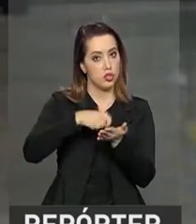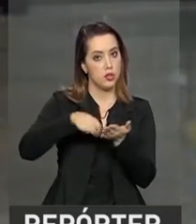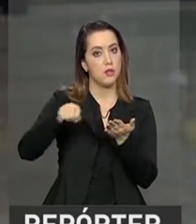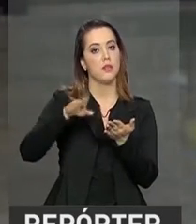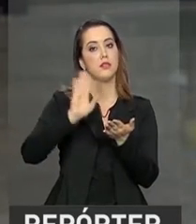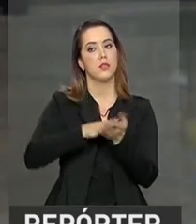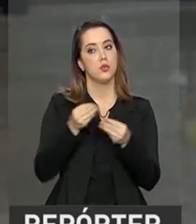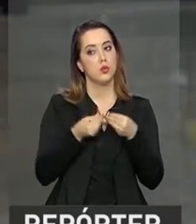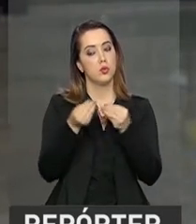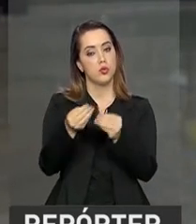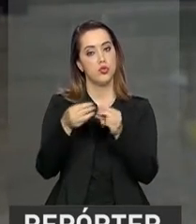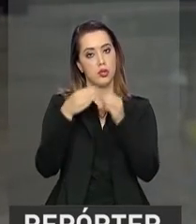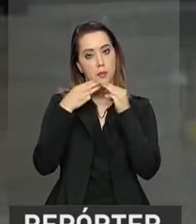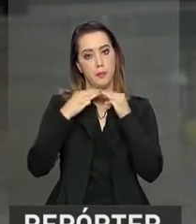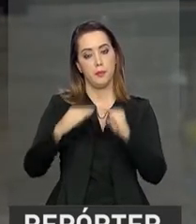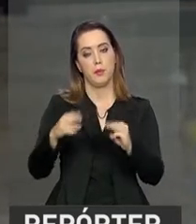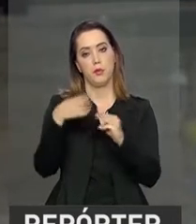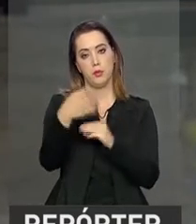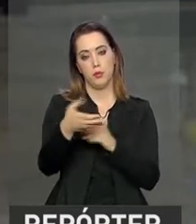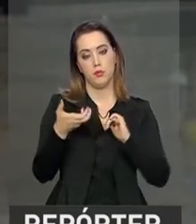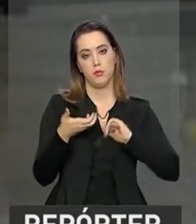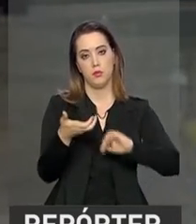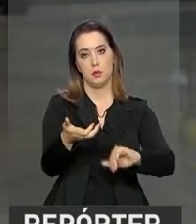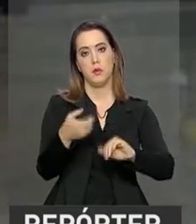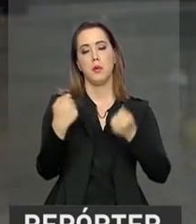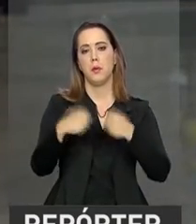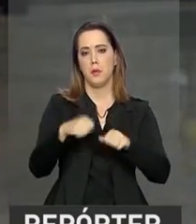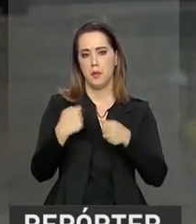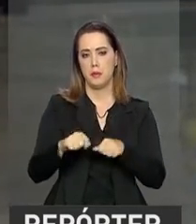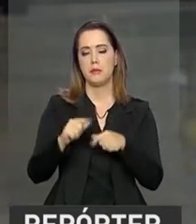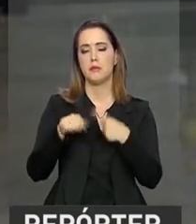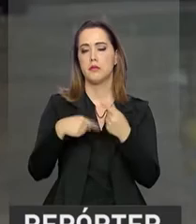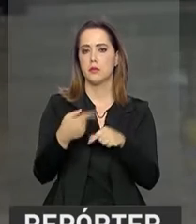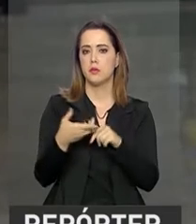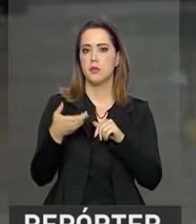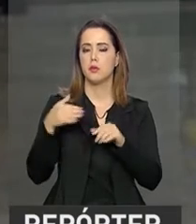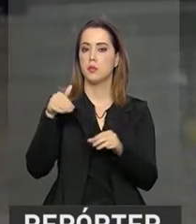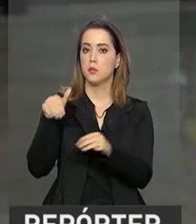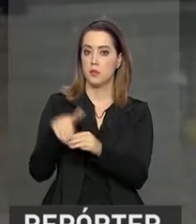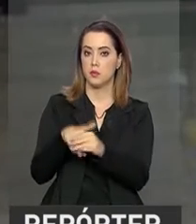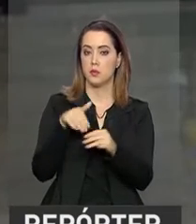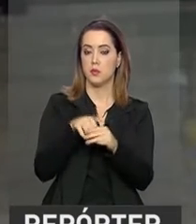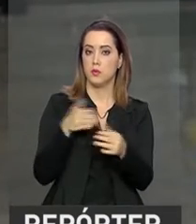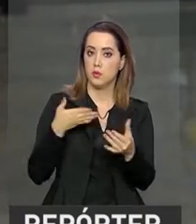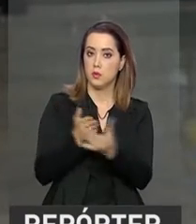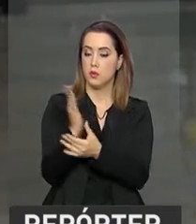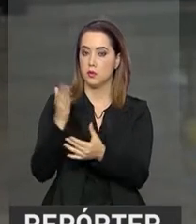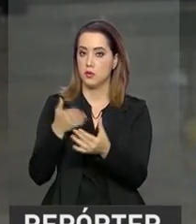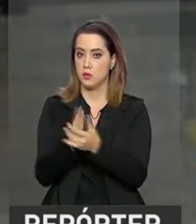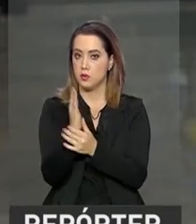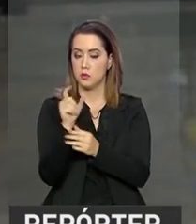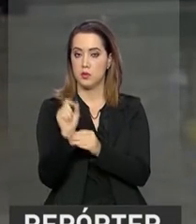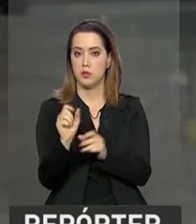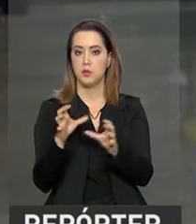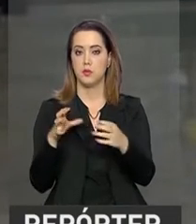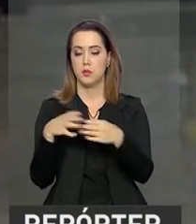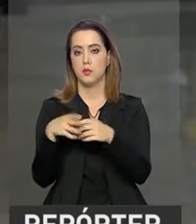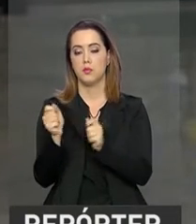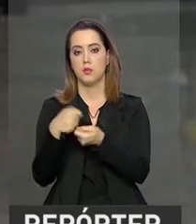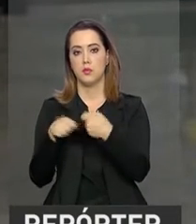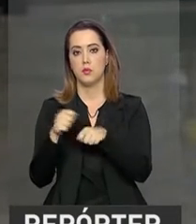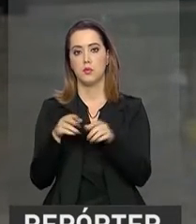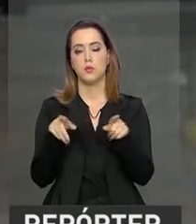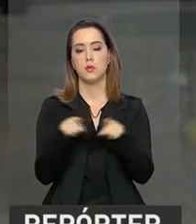indicação precisa ser aprovada pelo Senado em dois momentos na comissão de assuntos econômicos e no plenário por maioria